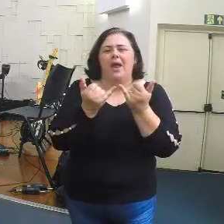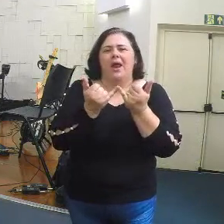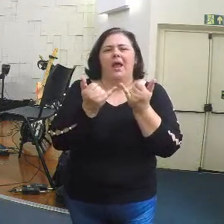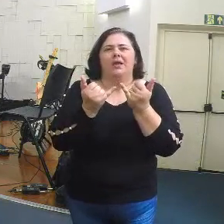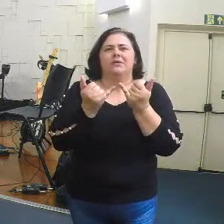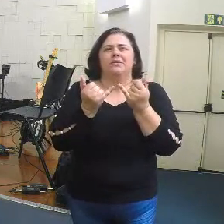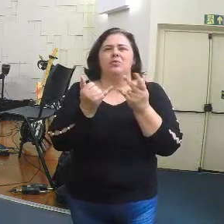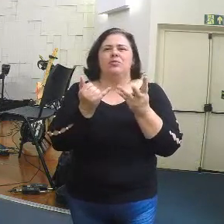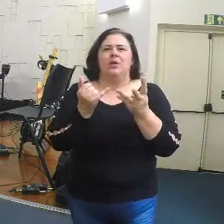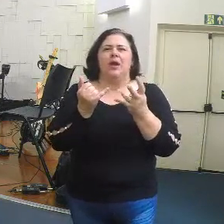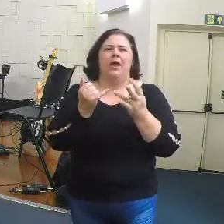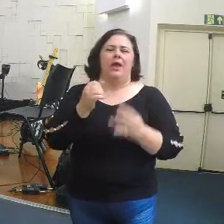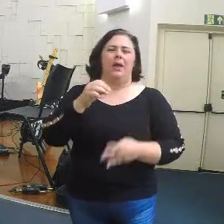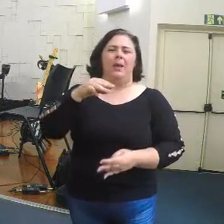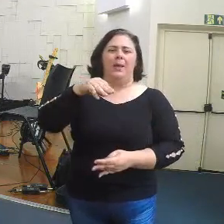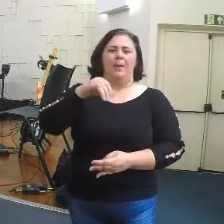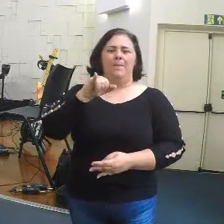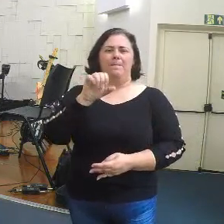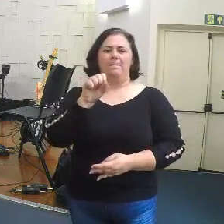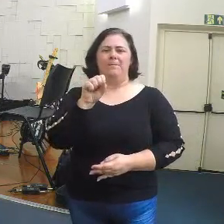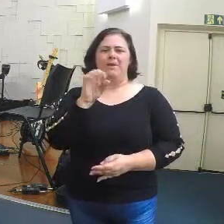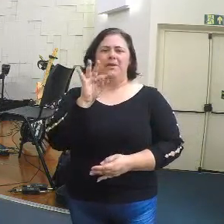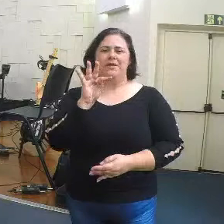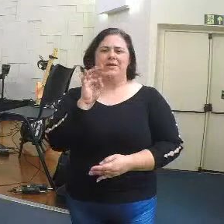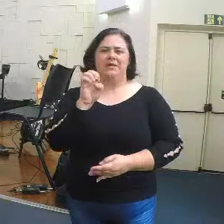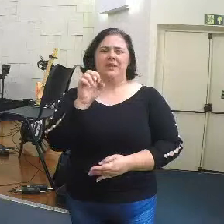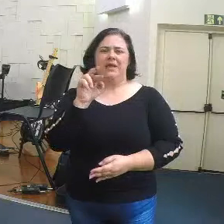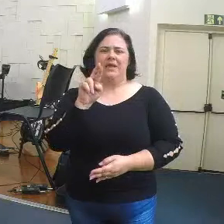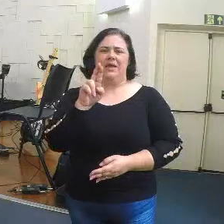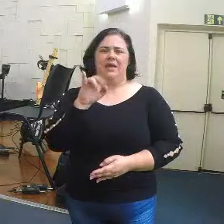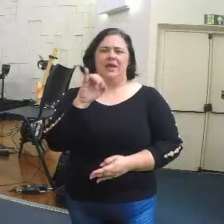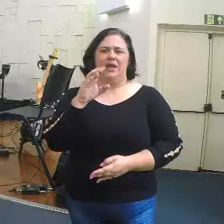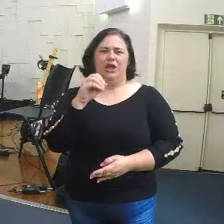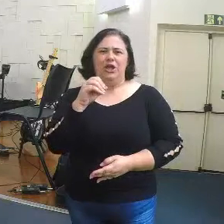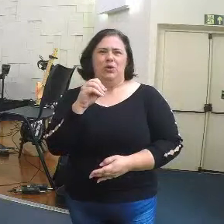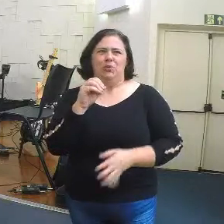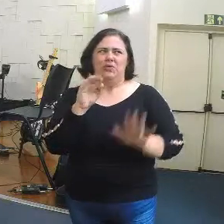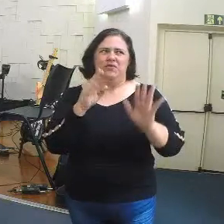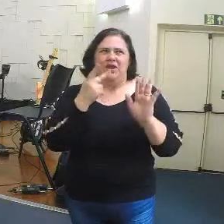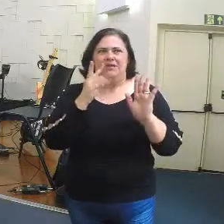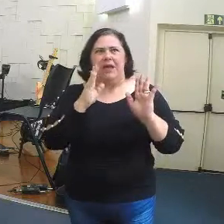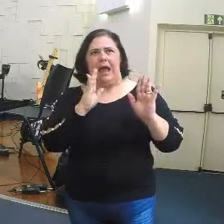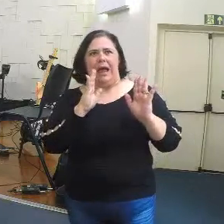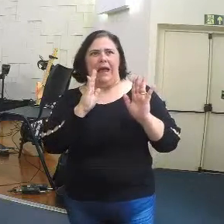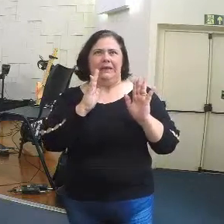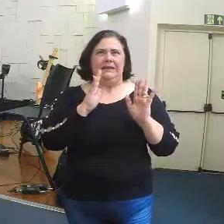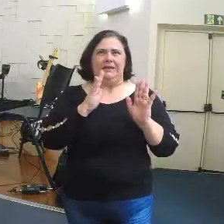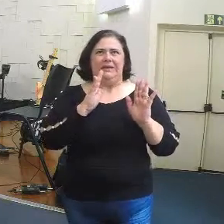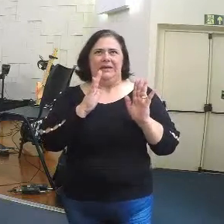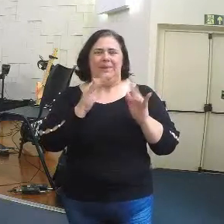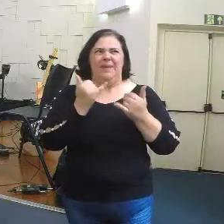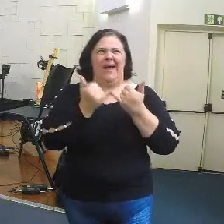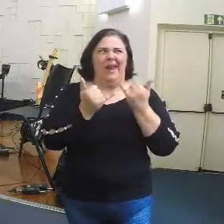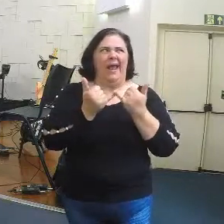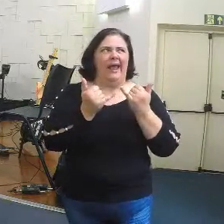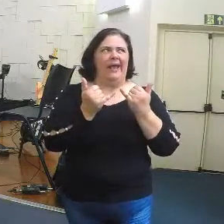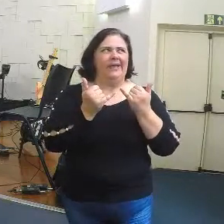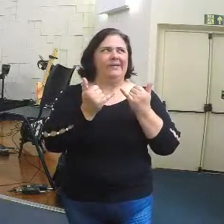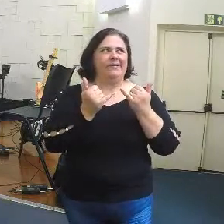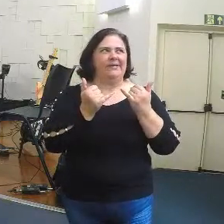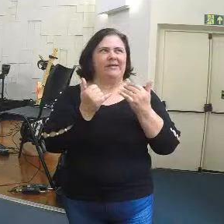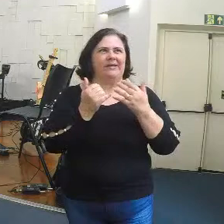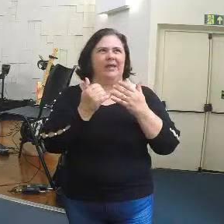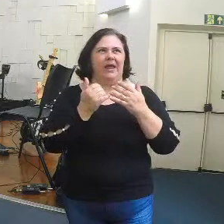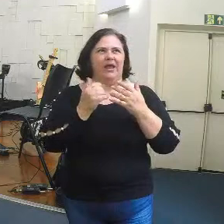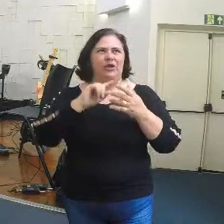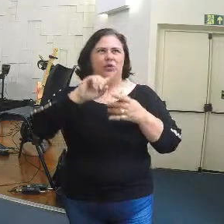meio evangélico, quando a gente usa a palavra mistério, parece que é uma experiência de êxtase, né? Mistério é algo